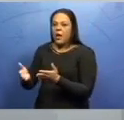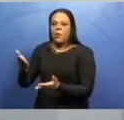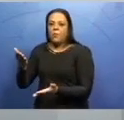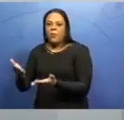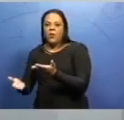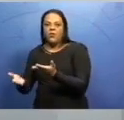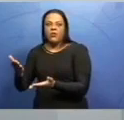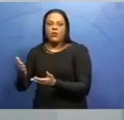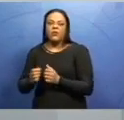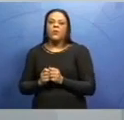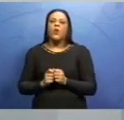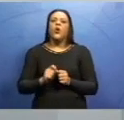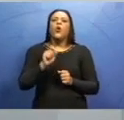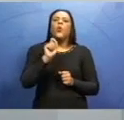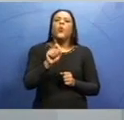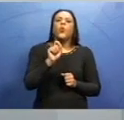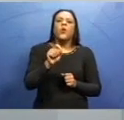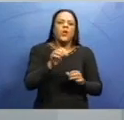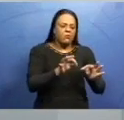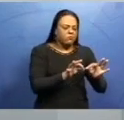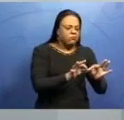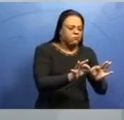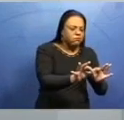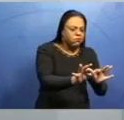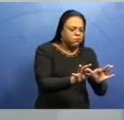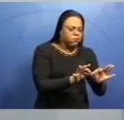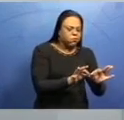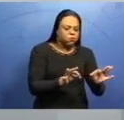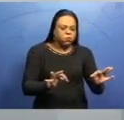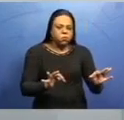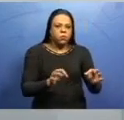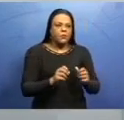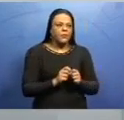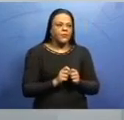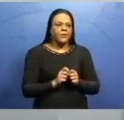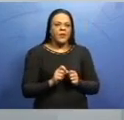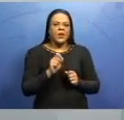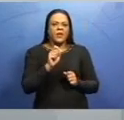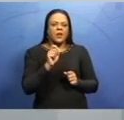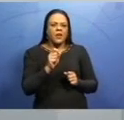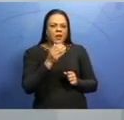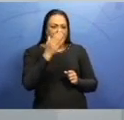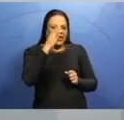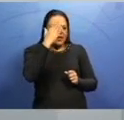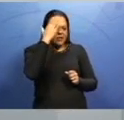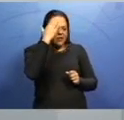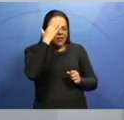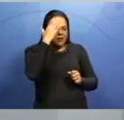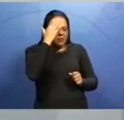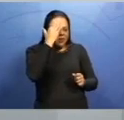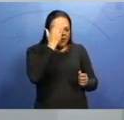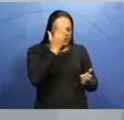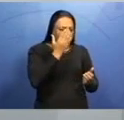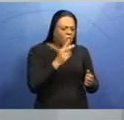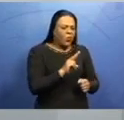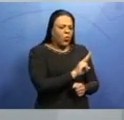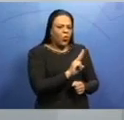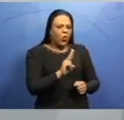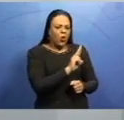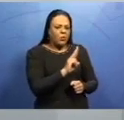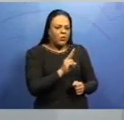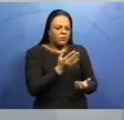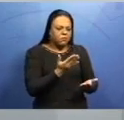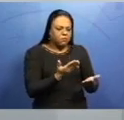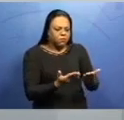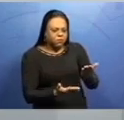Unidade de medida é o nome que recebe uma quantidade específica de determinada grandeza